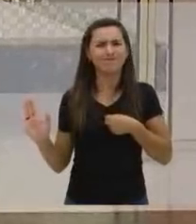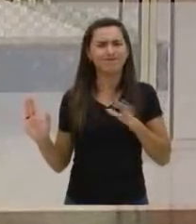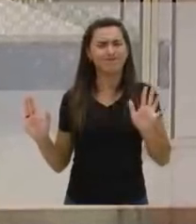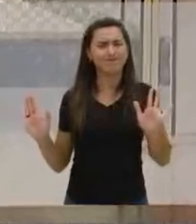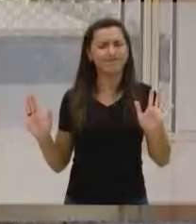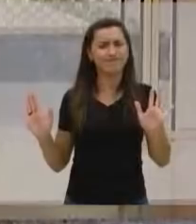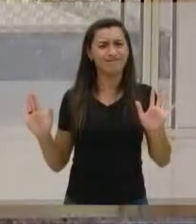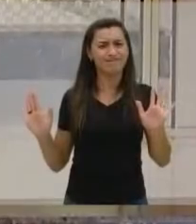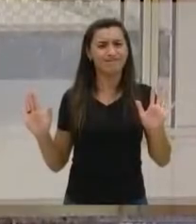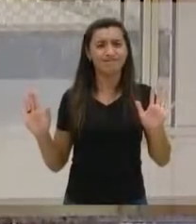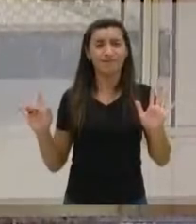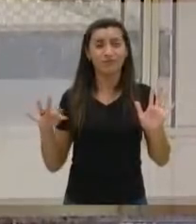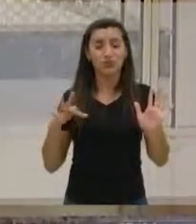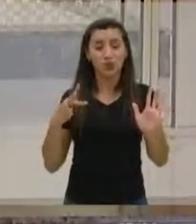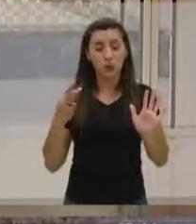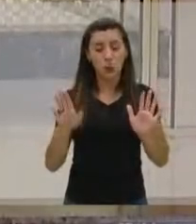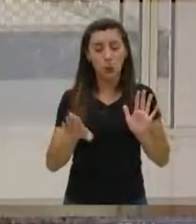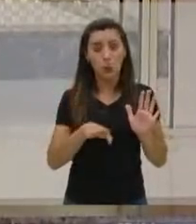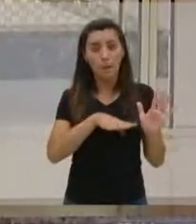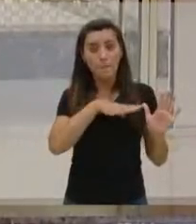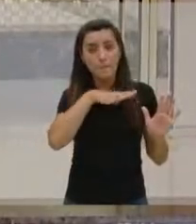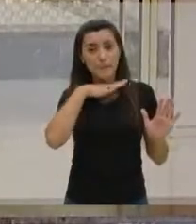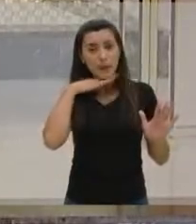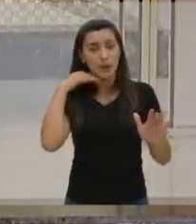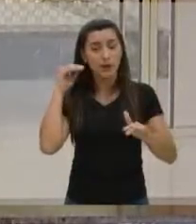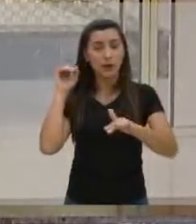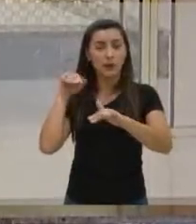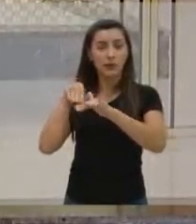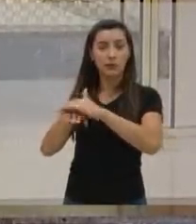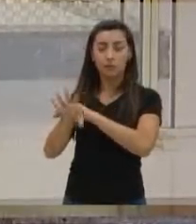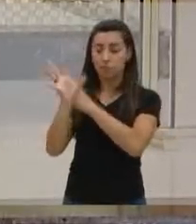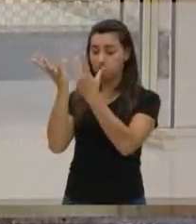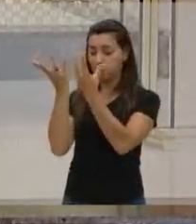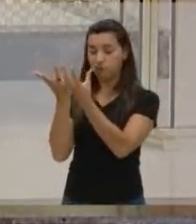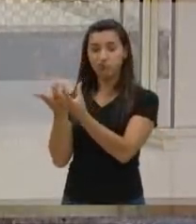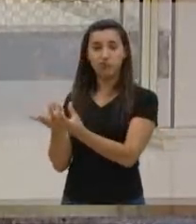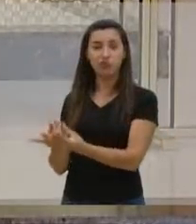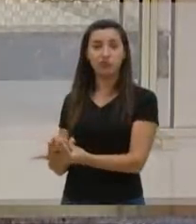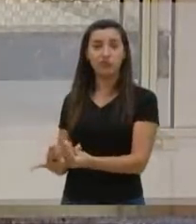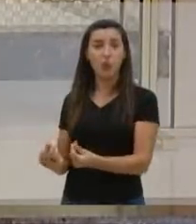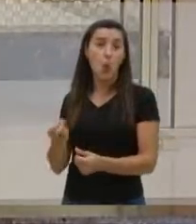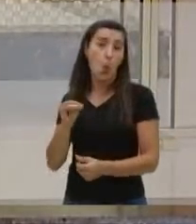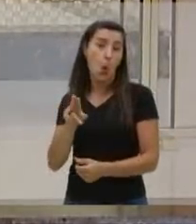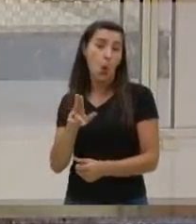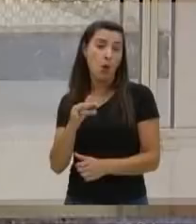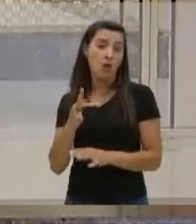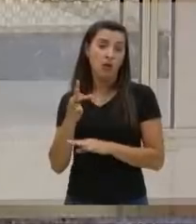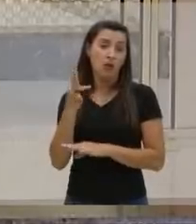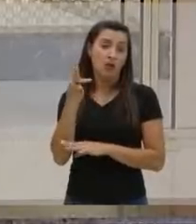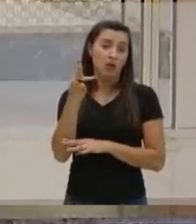Seremos comidos pelo tempo, seremos dizimados pela idade.